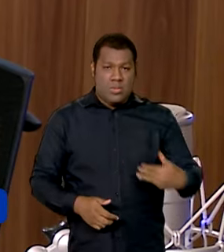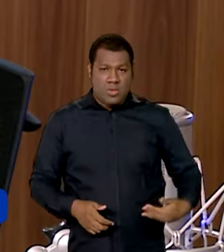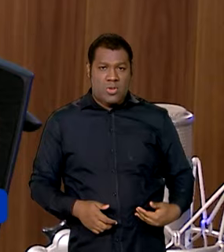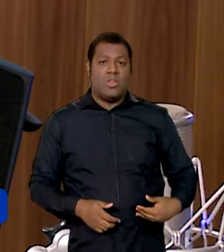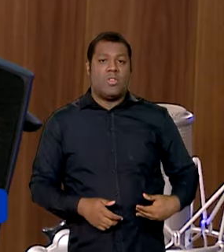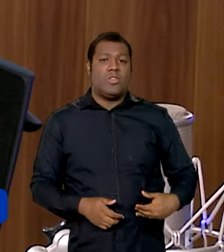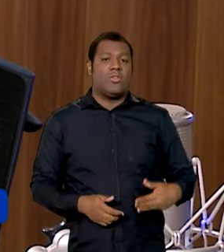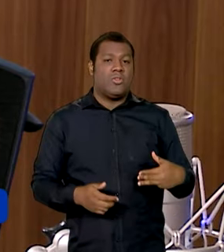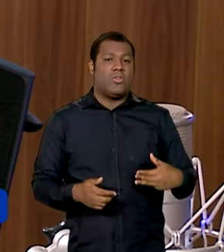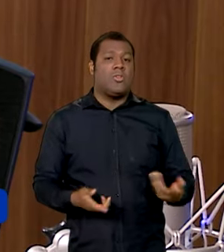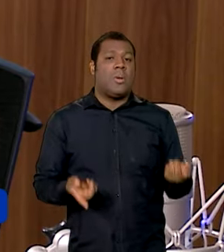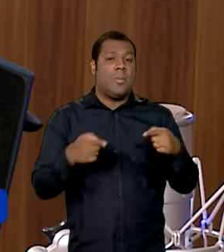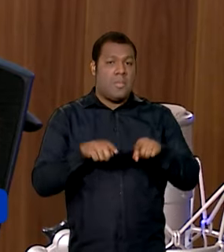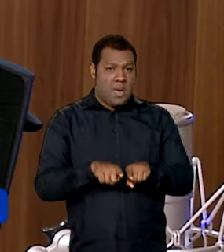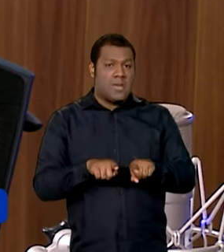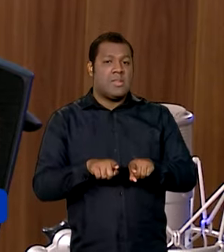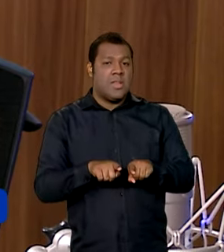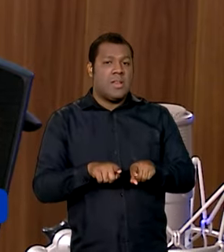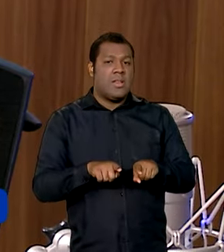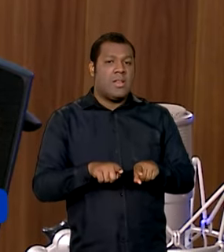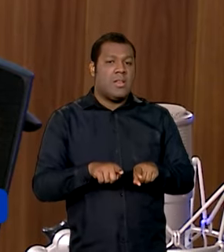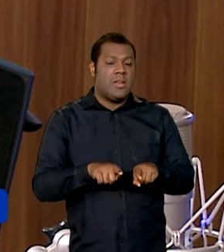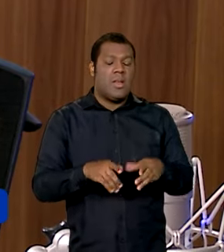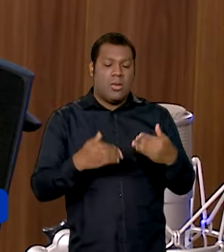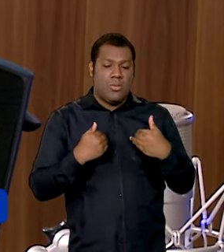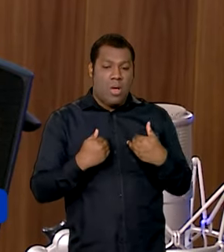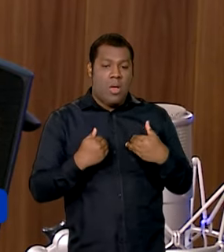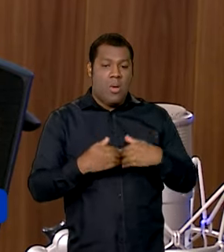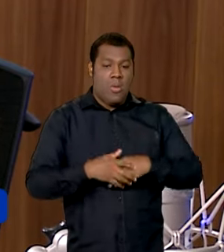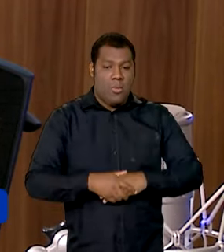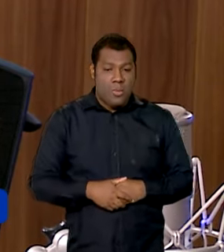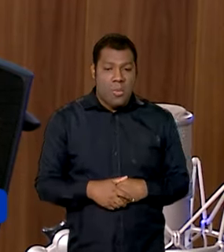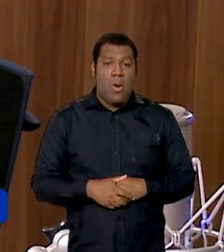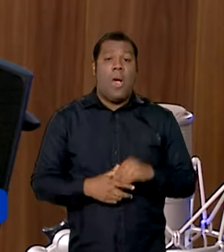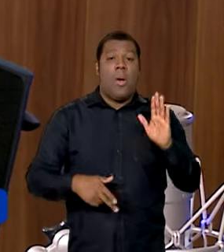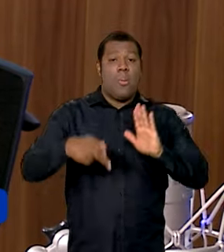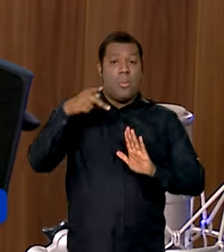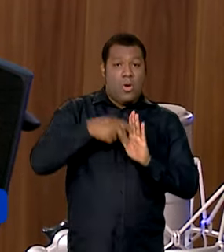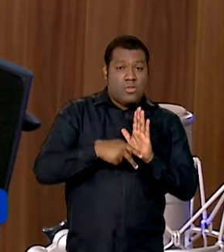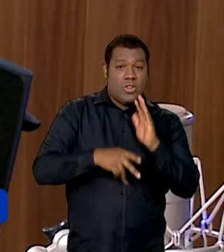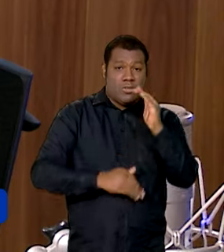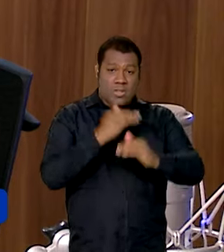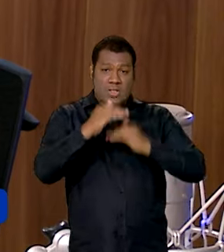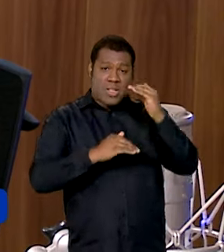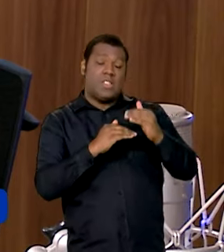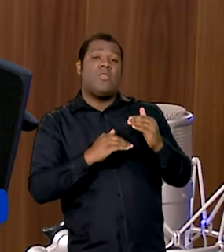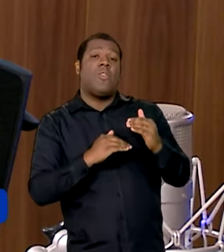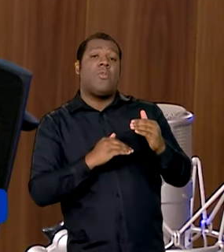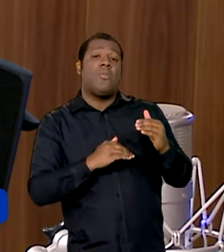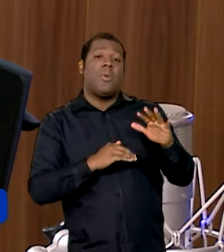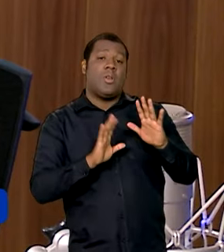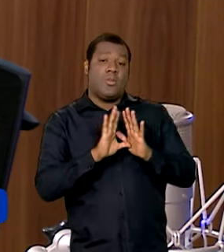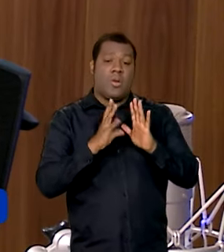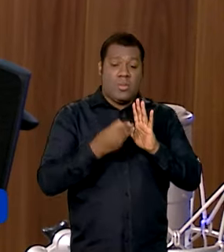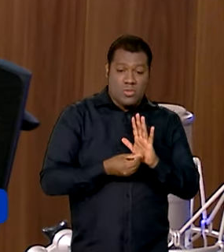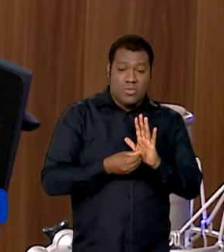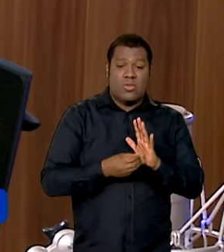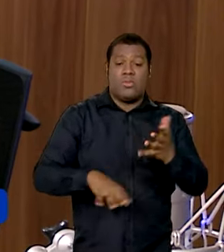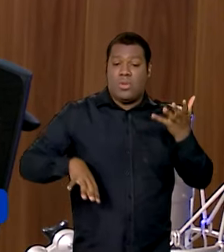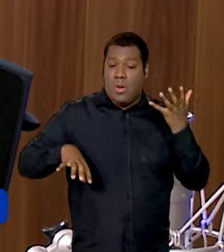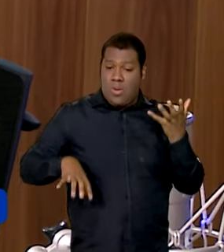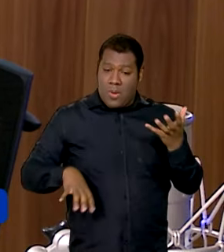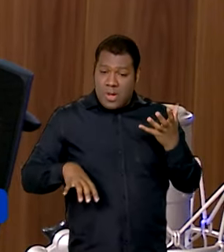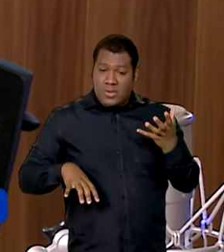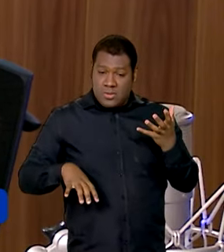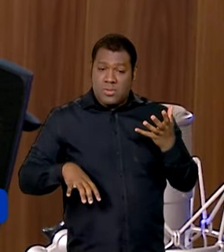Regional então o plano de desenvolvimento da Amazônia ele não é um documento solto tá no Congresso Nacional até para ser votado esse ano ele